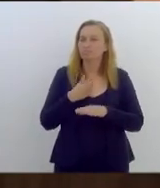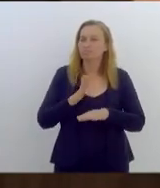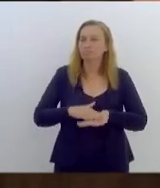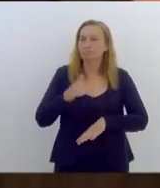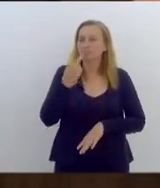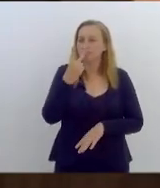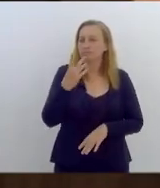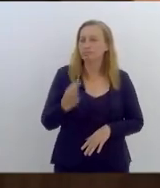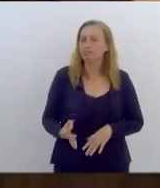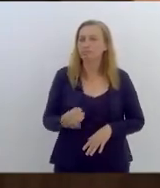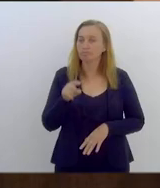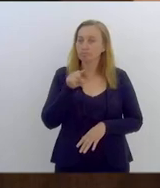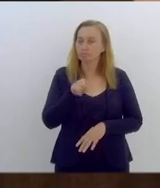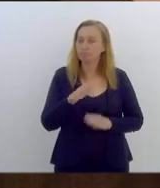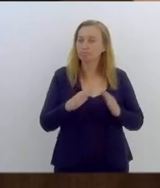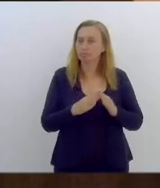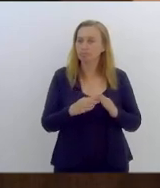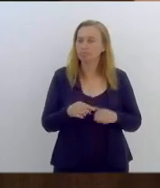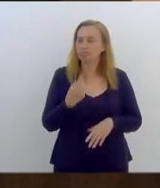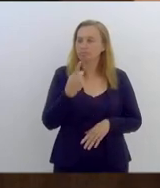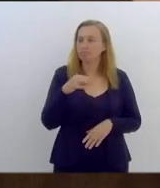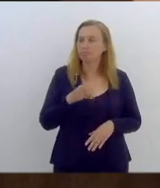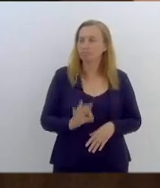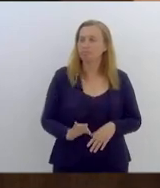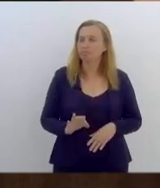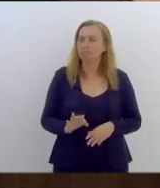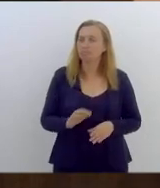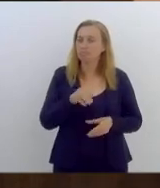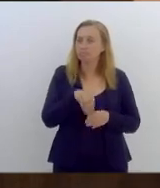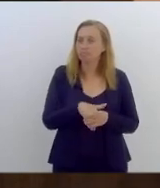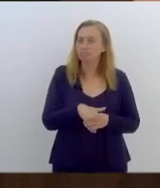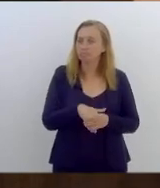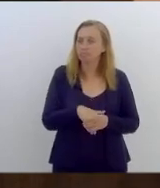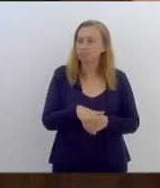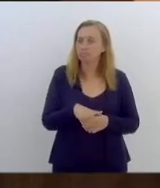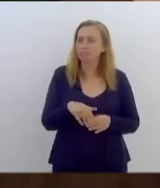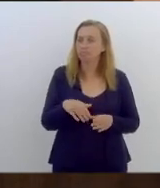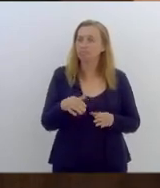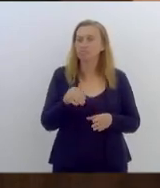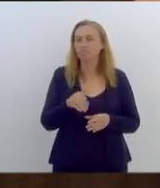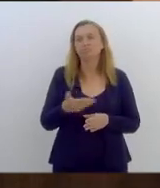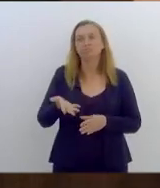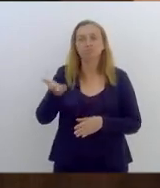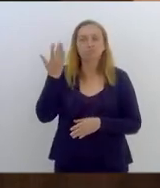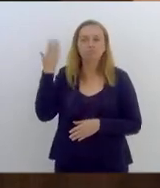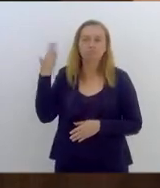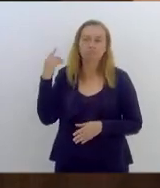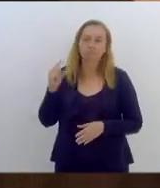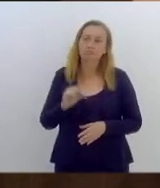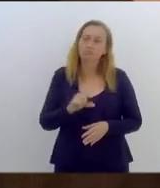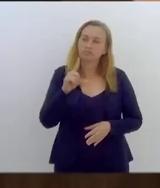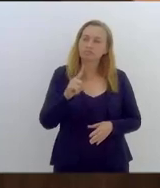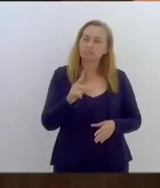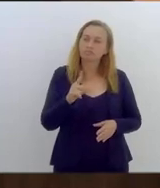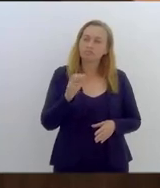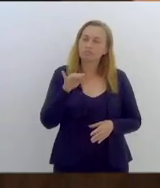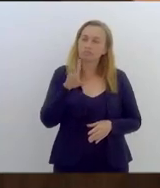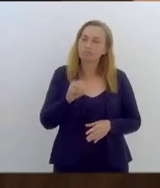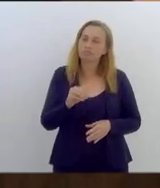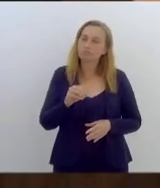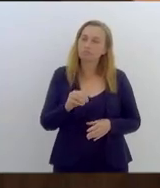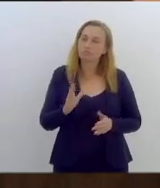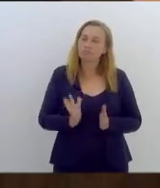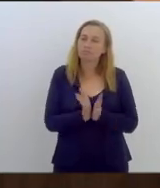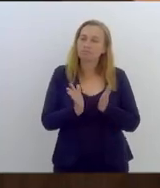aqui era 1%, nós votamos no governo retrasado, aumentando o fundo da pobreza por